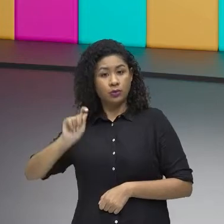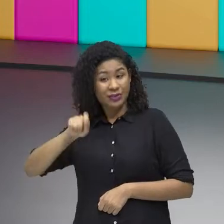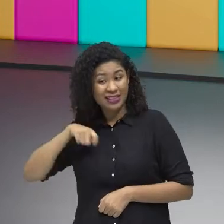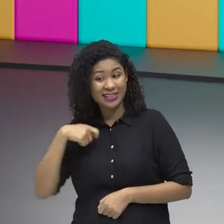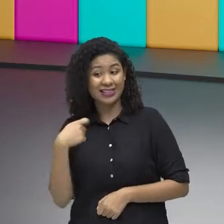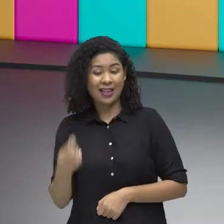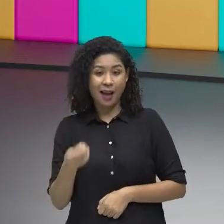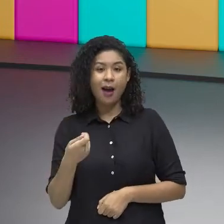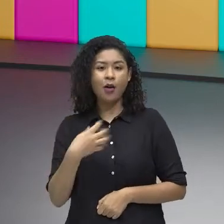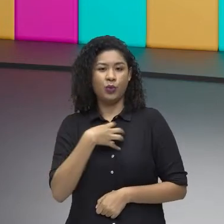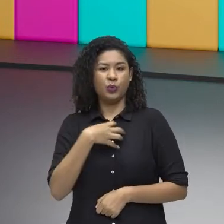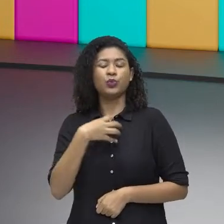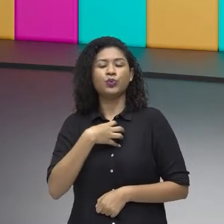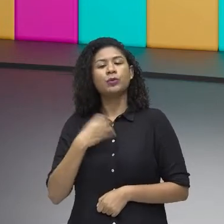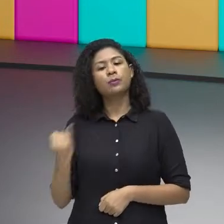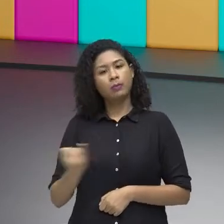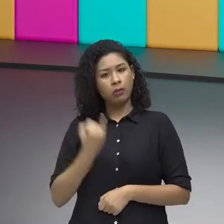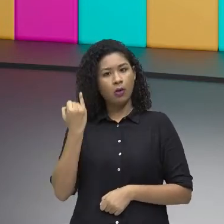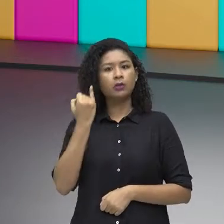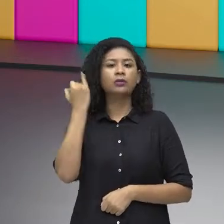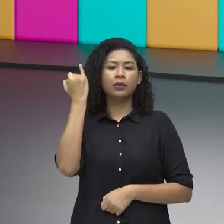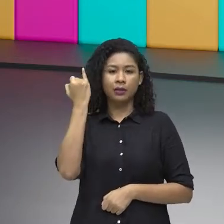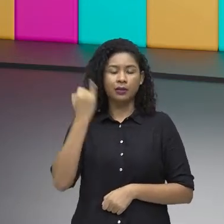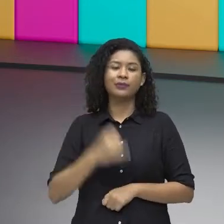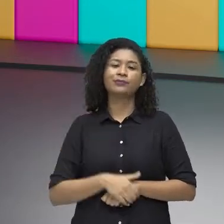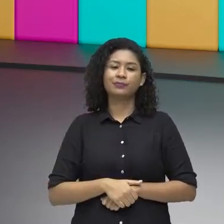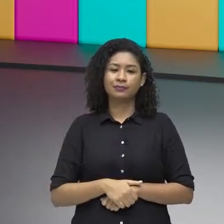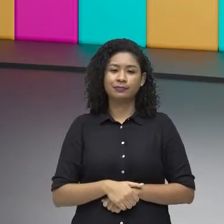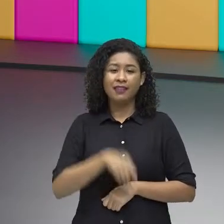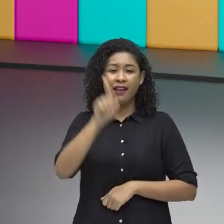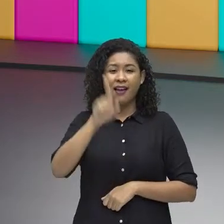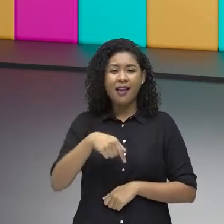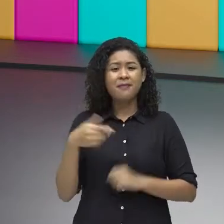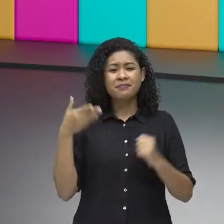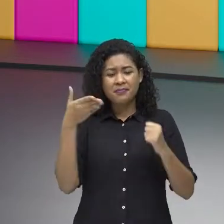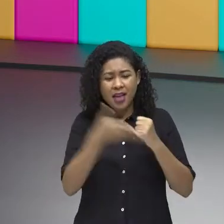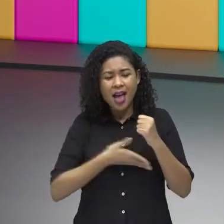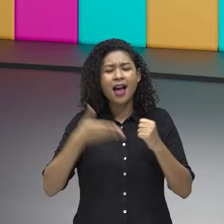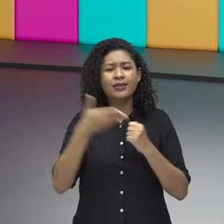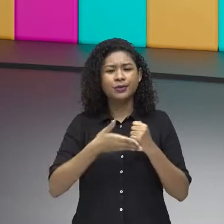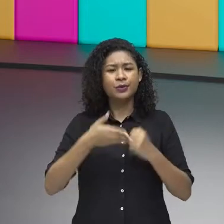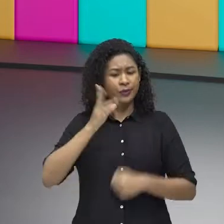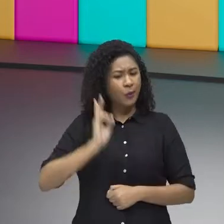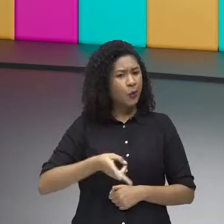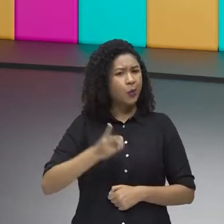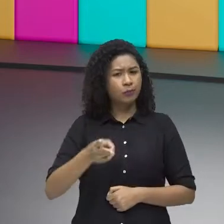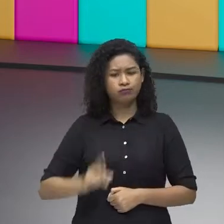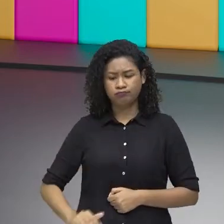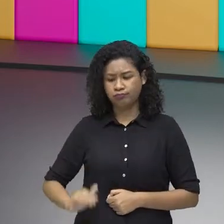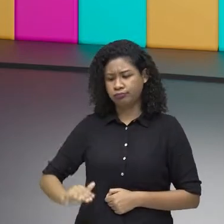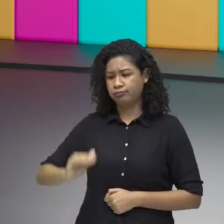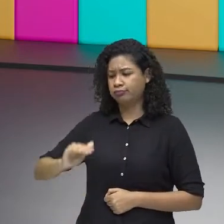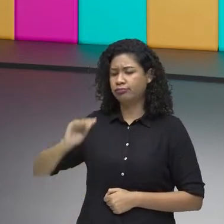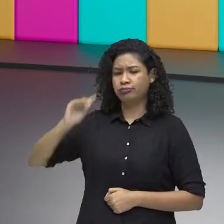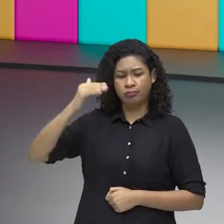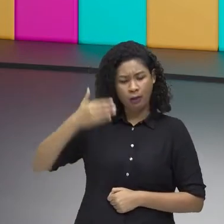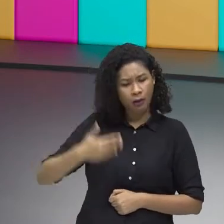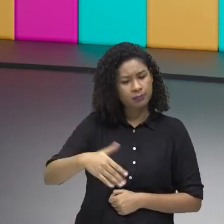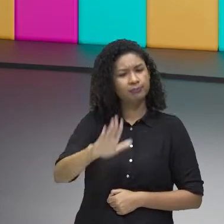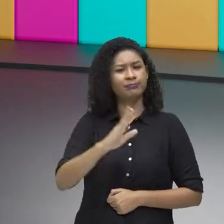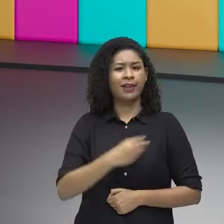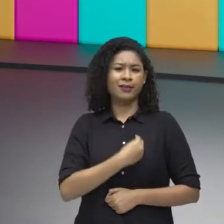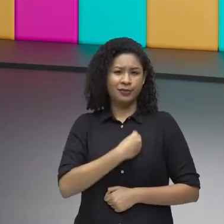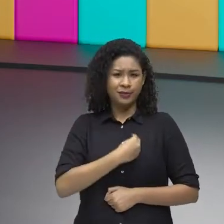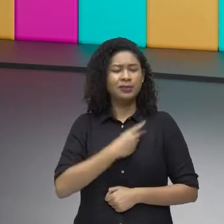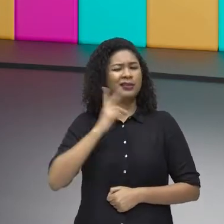são coisas bem básicas que nós temos que aprender e que vão servir para toda a nossa vida. Porque nós vamos passar por várias situações, vários momentos